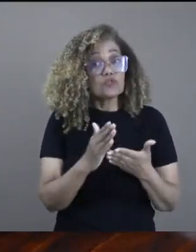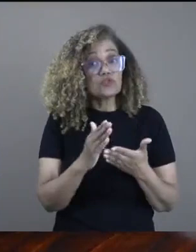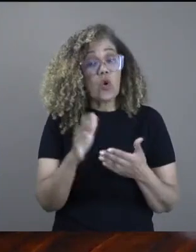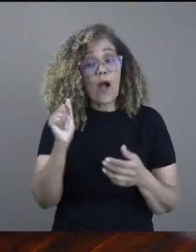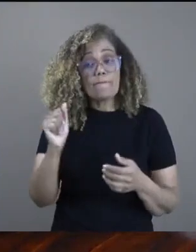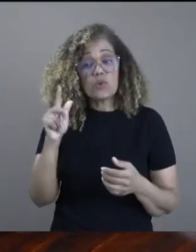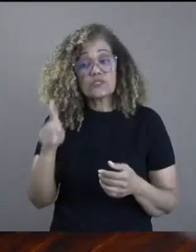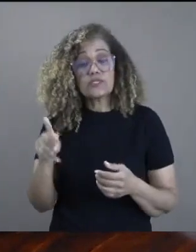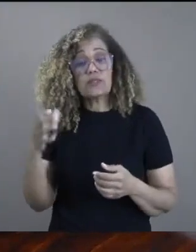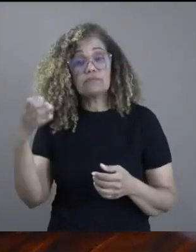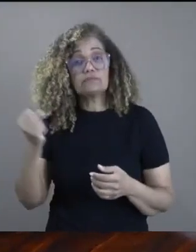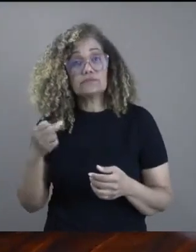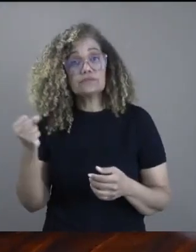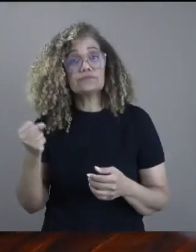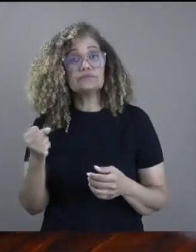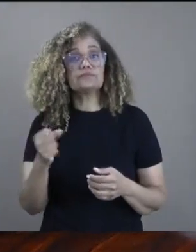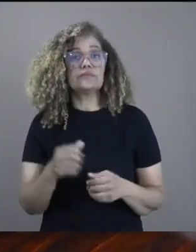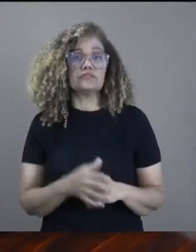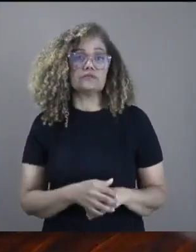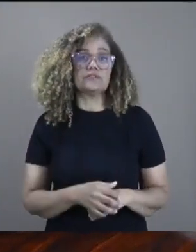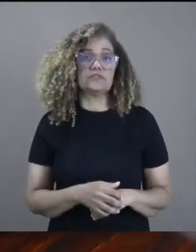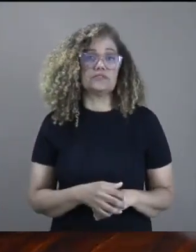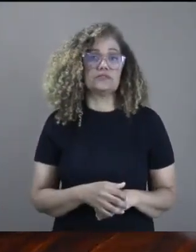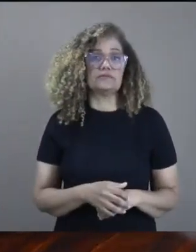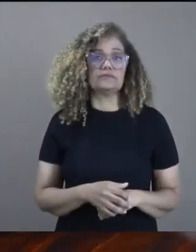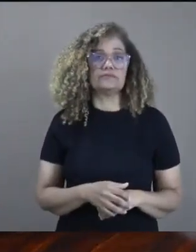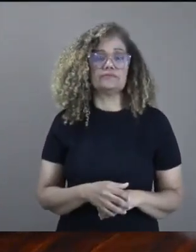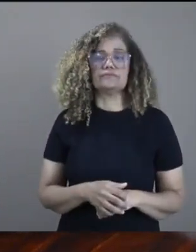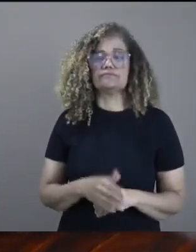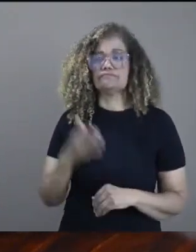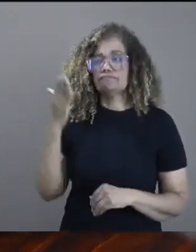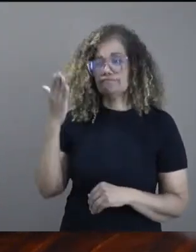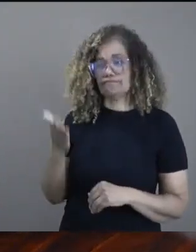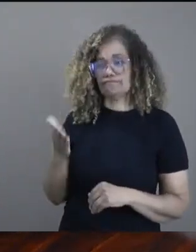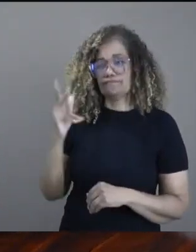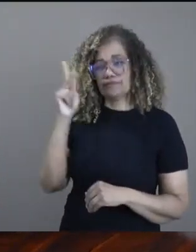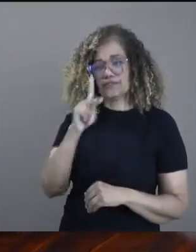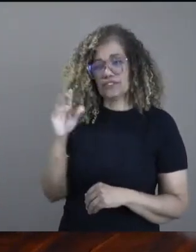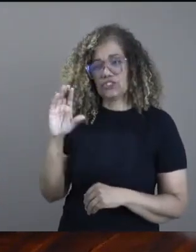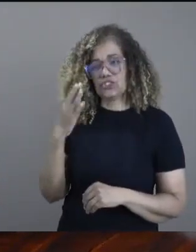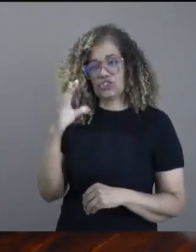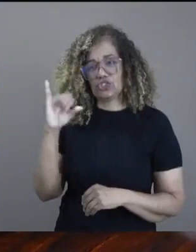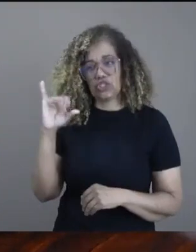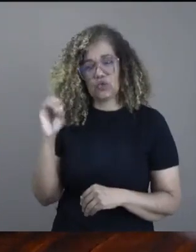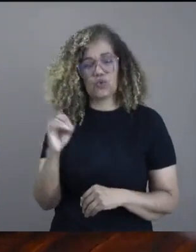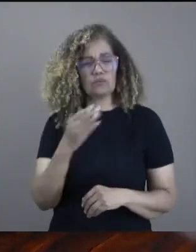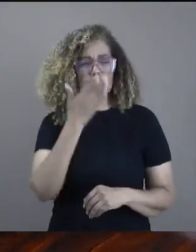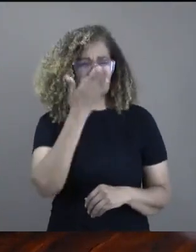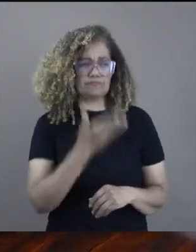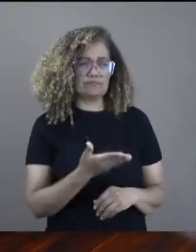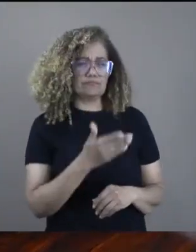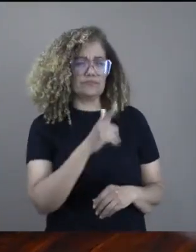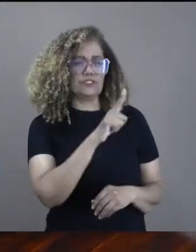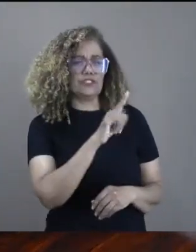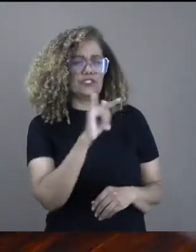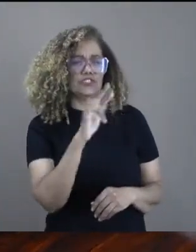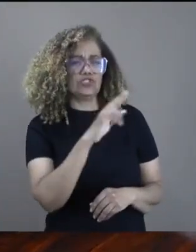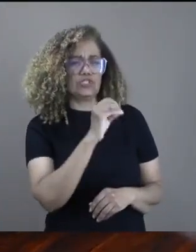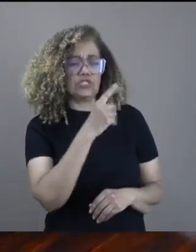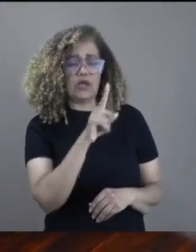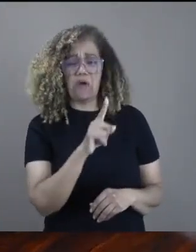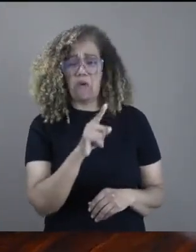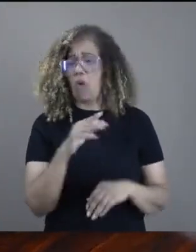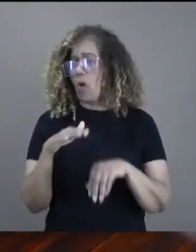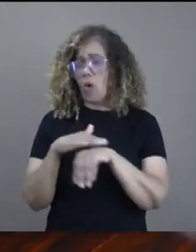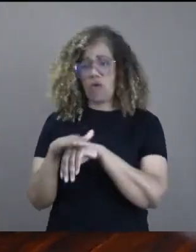e pensionistas Senador gão Senador Chico Rodrigues pode ter certeza pode falar com qualquer aposentado